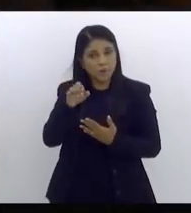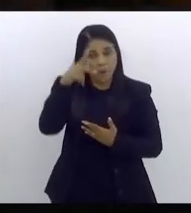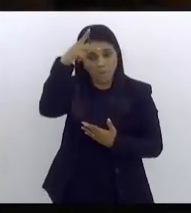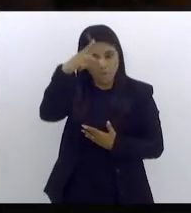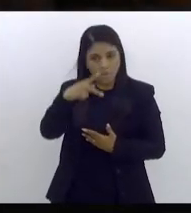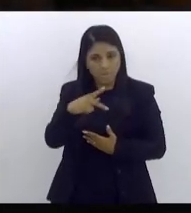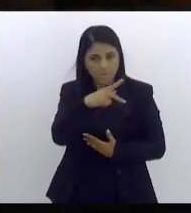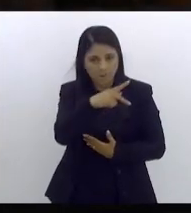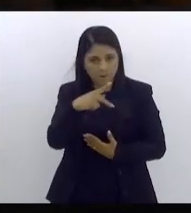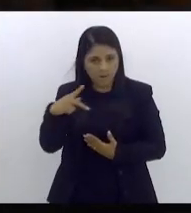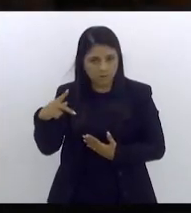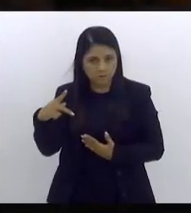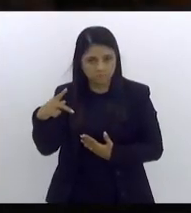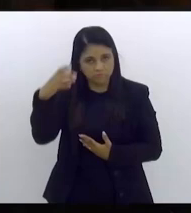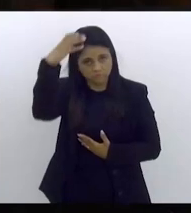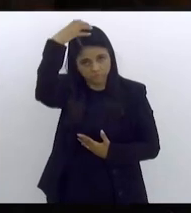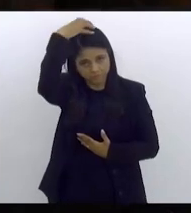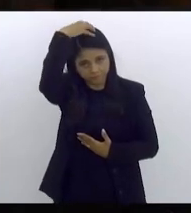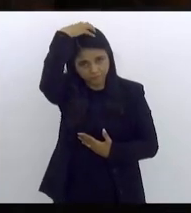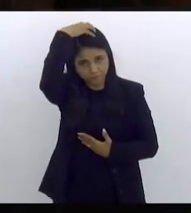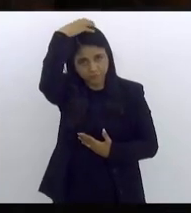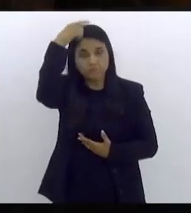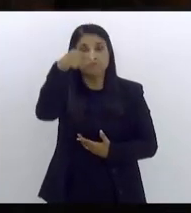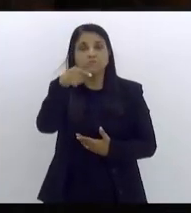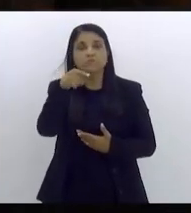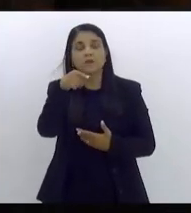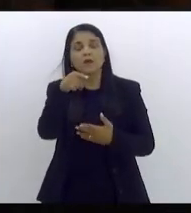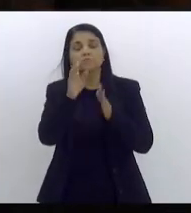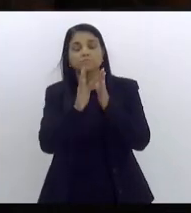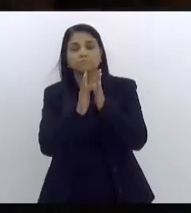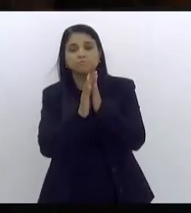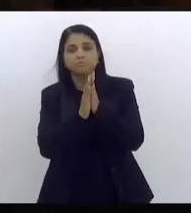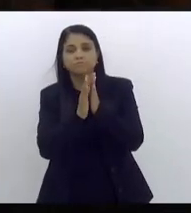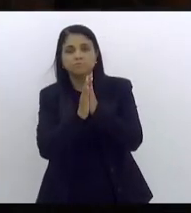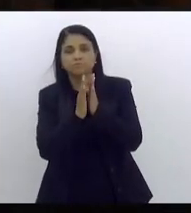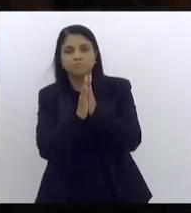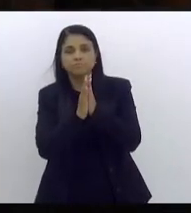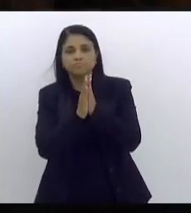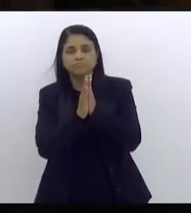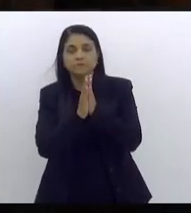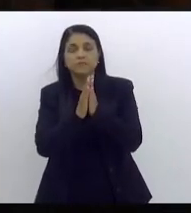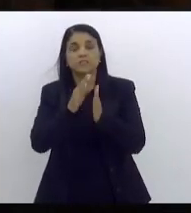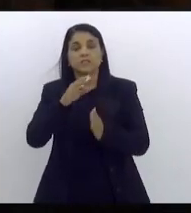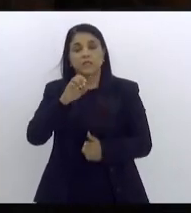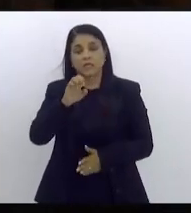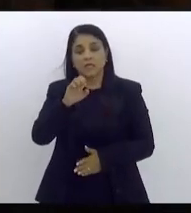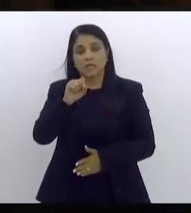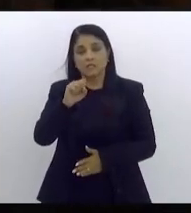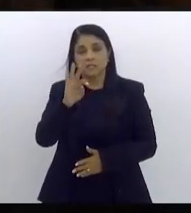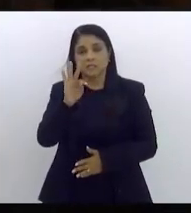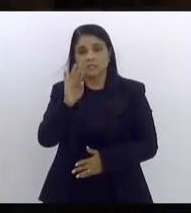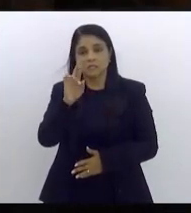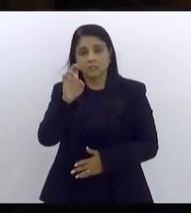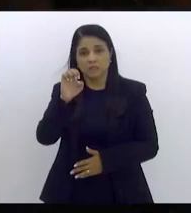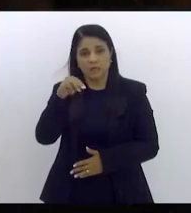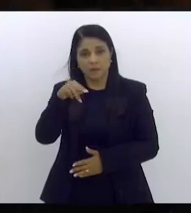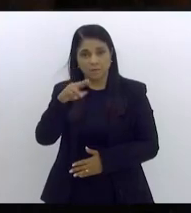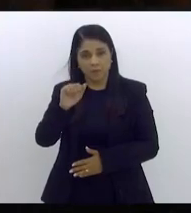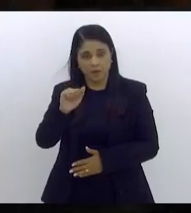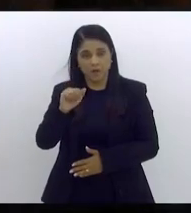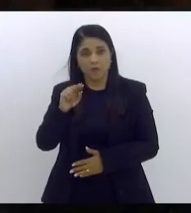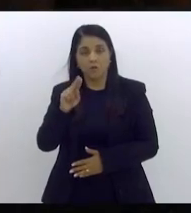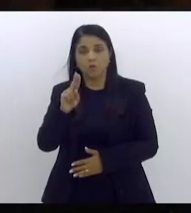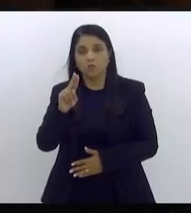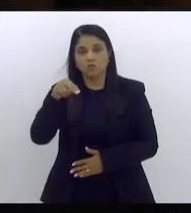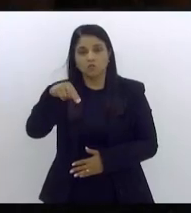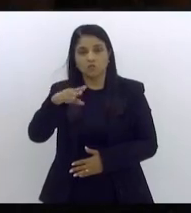padre para administrar a extrema unção. O que é a extrema